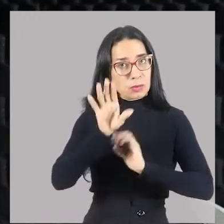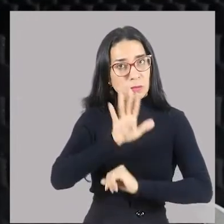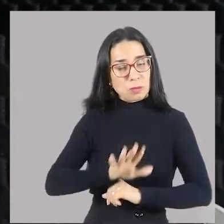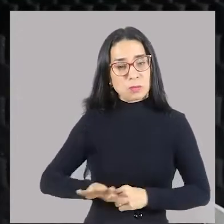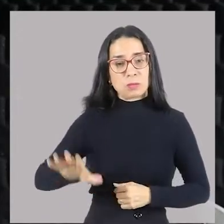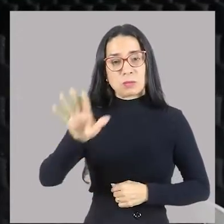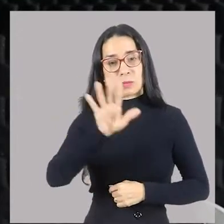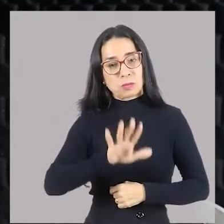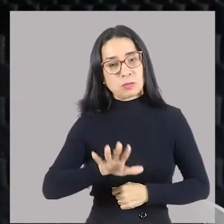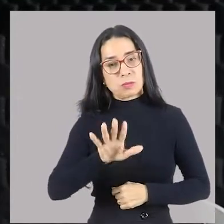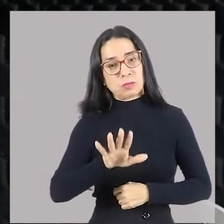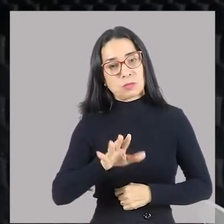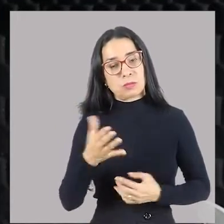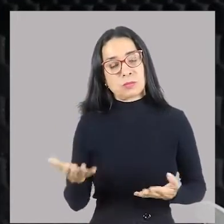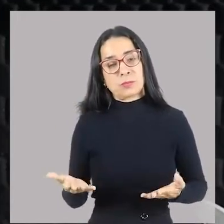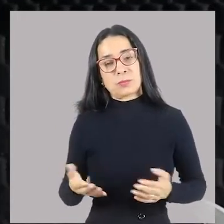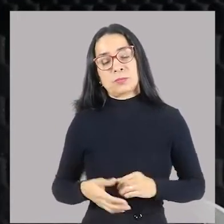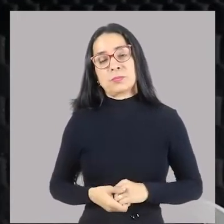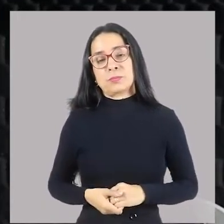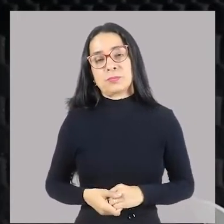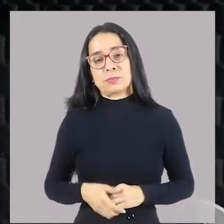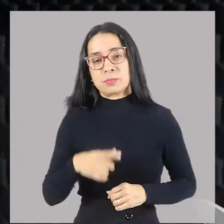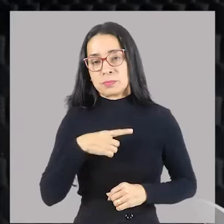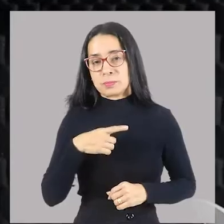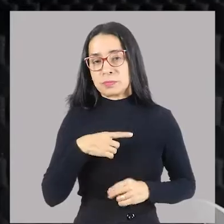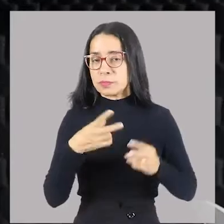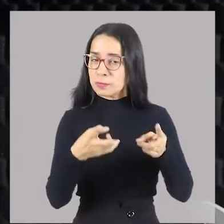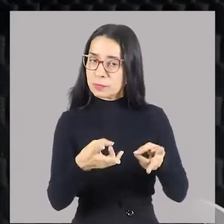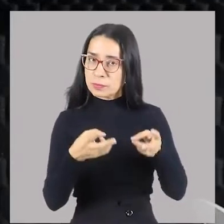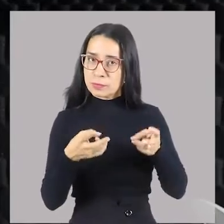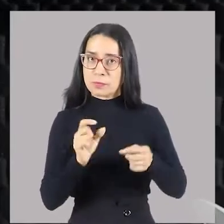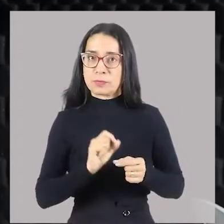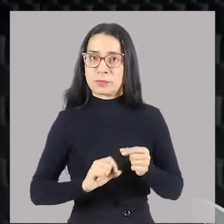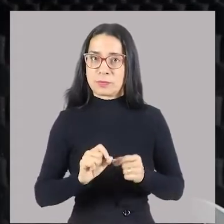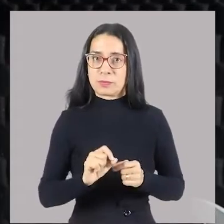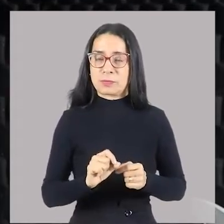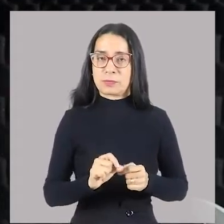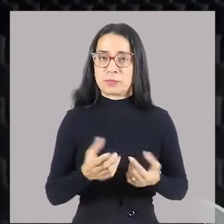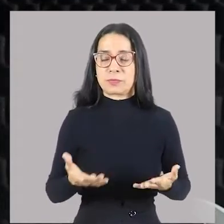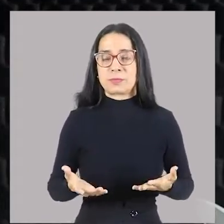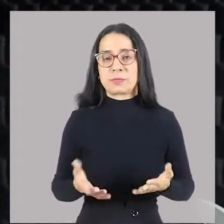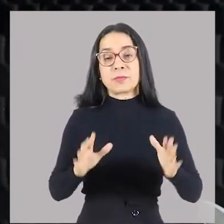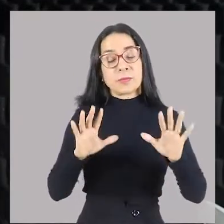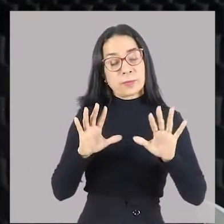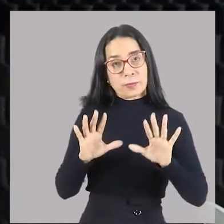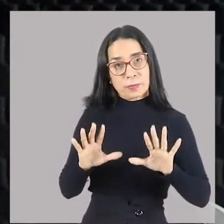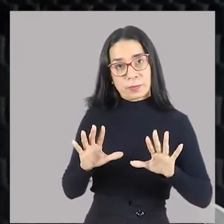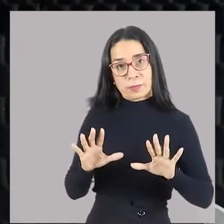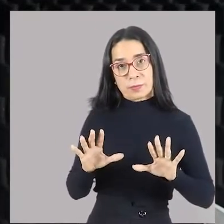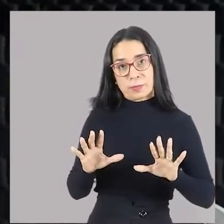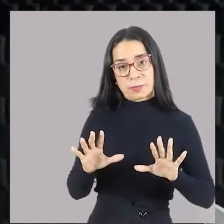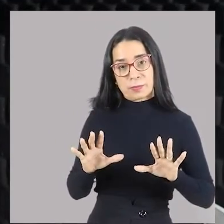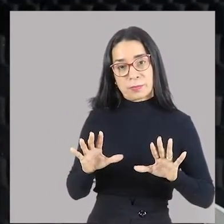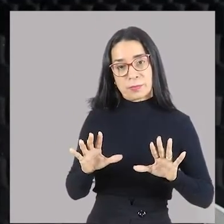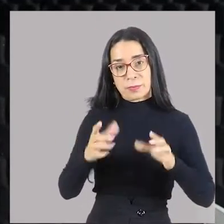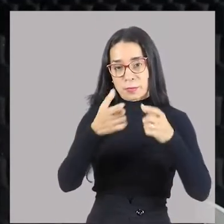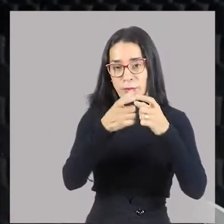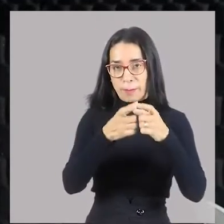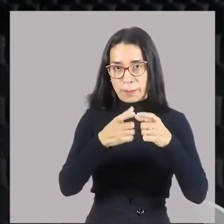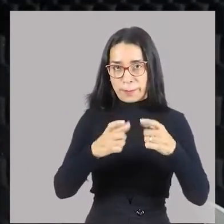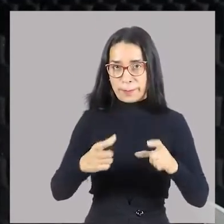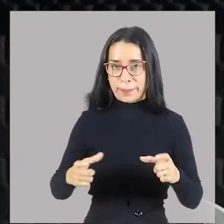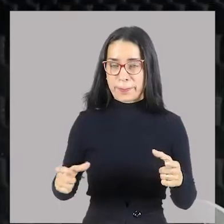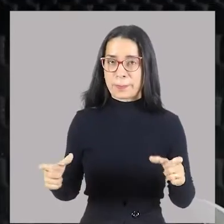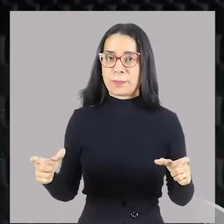geral acaba nos afirmando. Então, temos que ficar bastante atentos. Entretanto, a